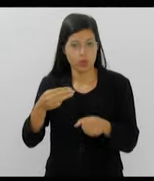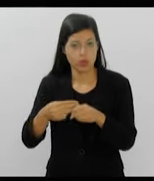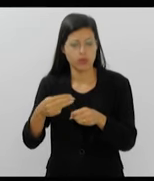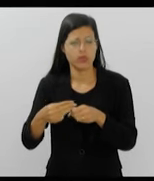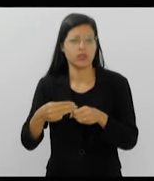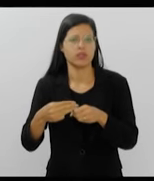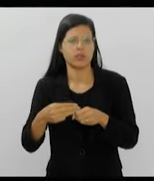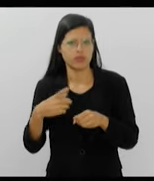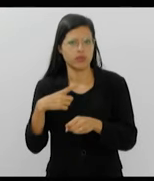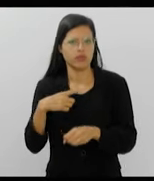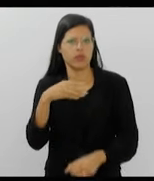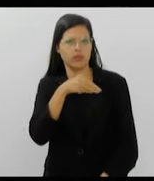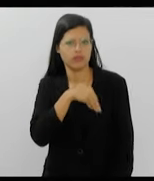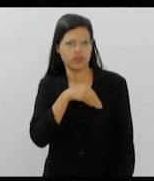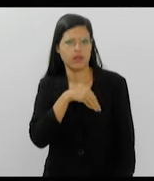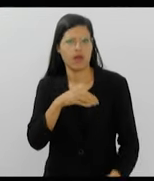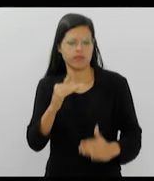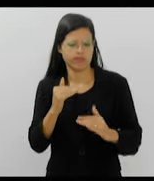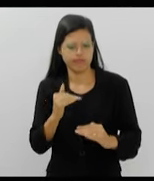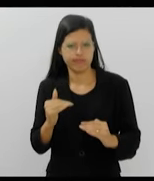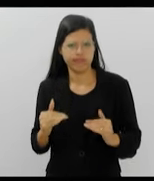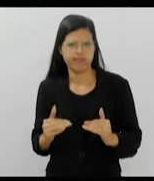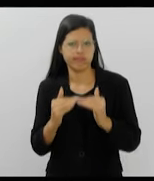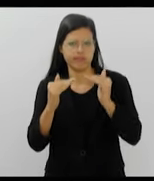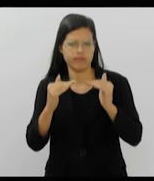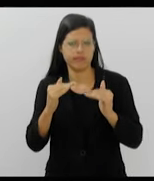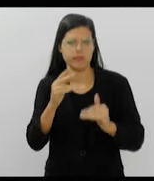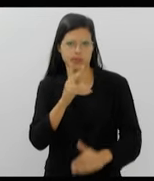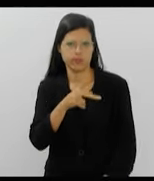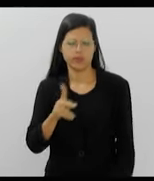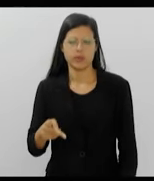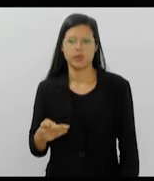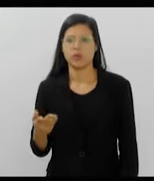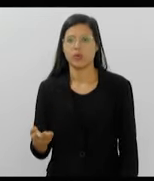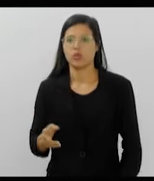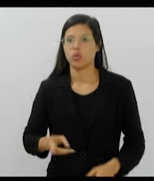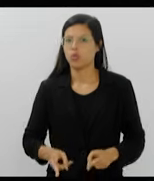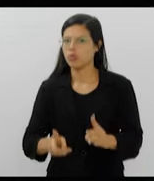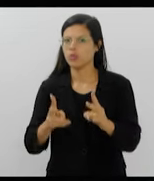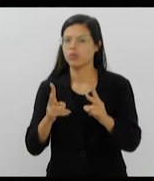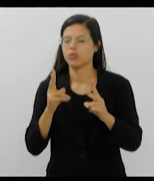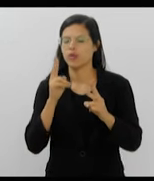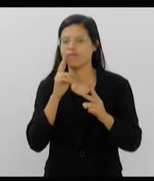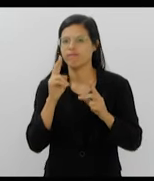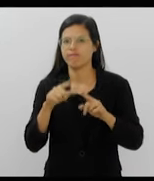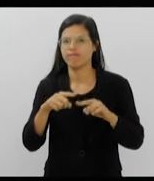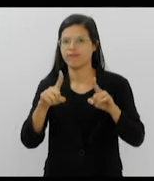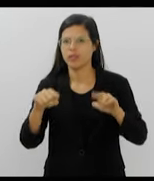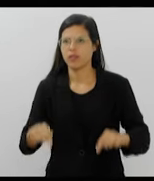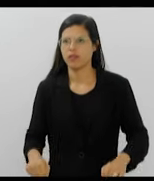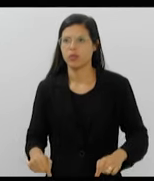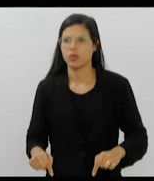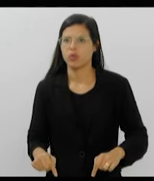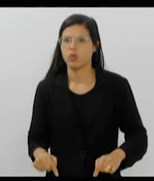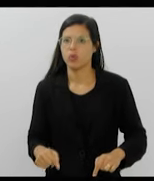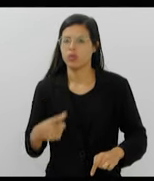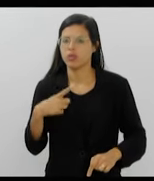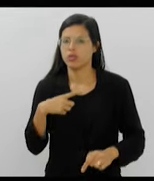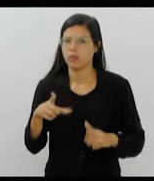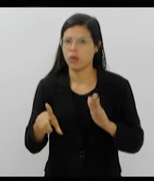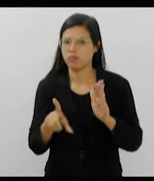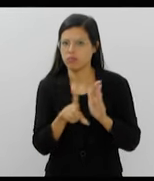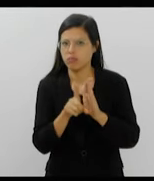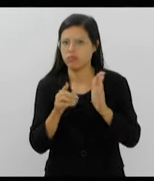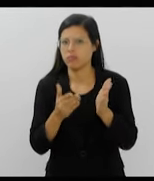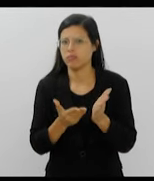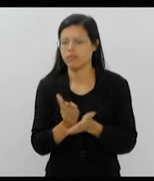o piso nacional do magistério. A gente continua vendo os servidores ex-FAEPs que tiveram lei aprovada